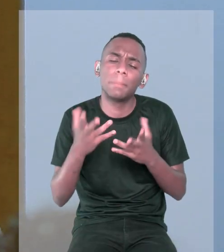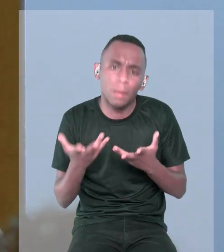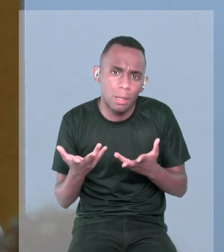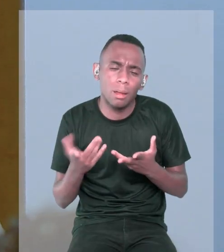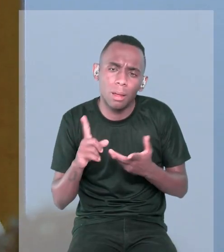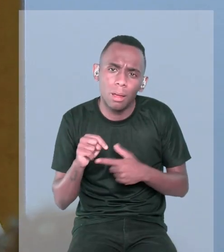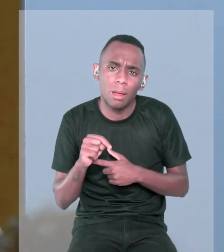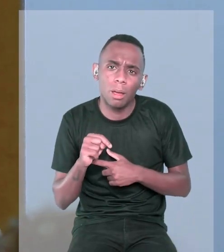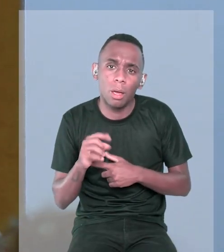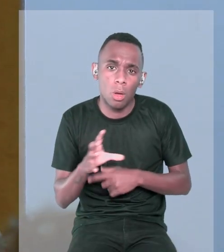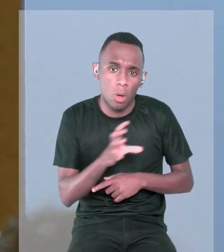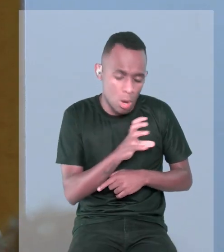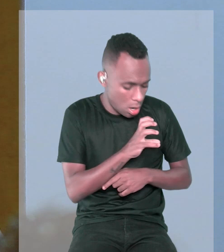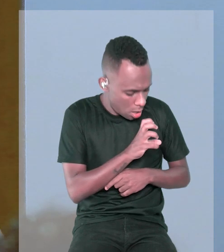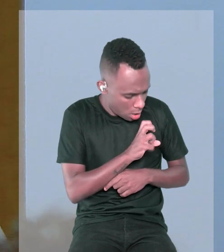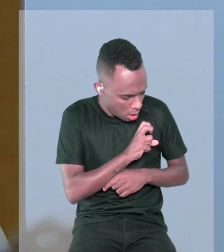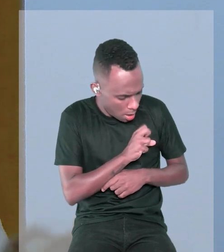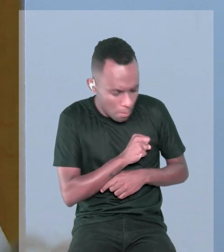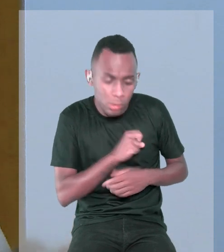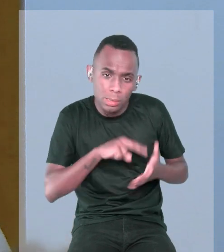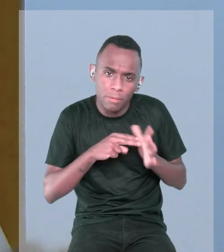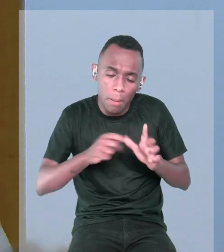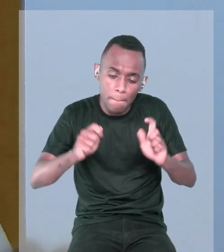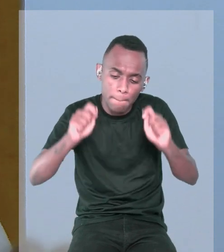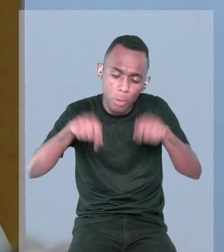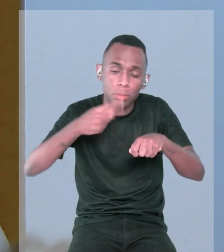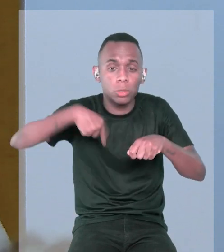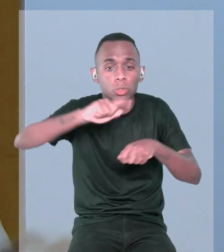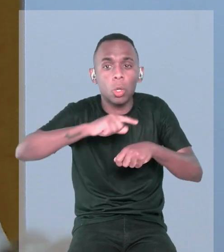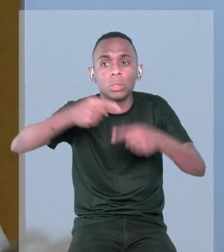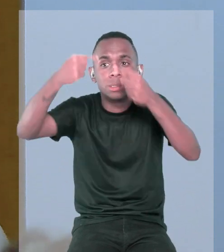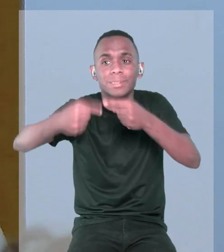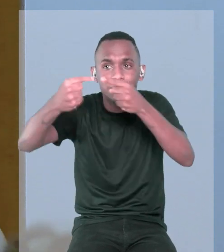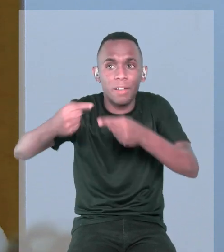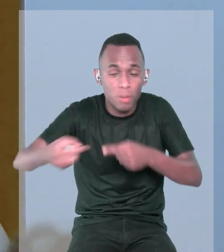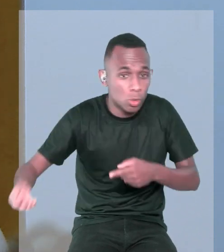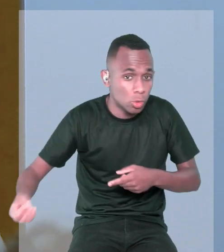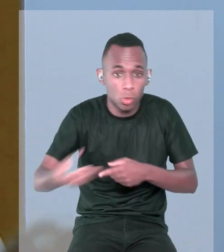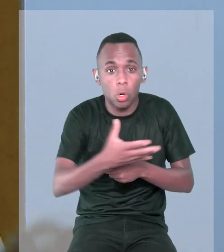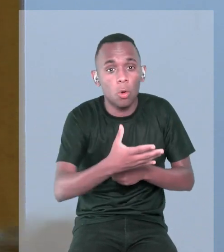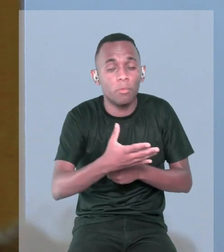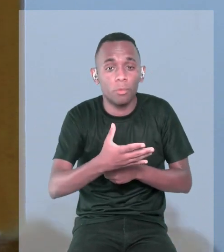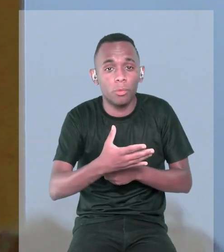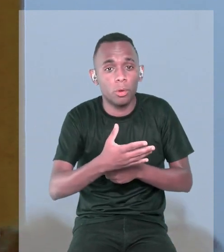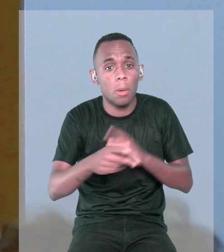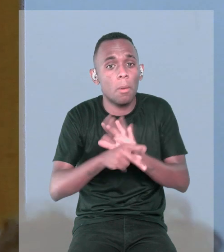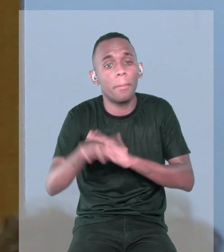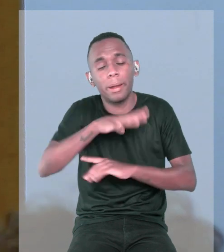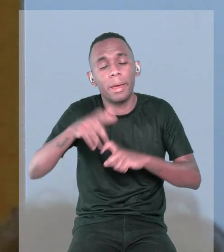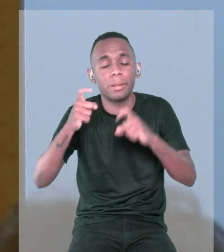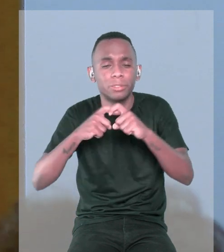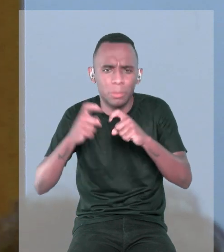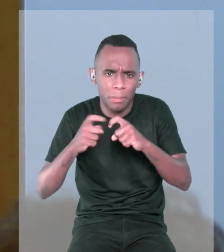esses desafios contemporâneos que são colocados diante da medicalização, diante da tecnologia. Me veio o filme Her também em mente, quando a